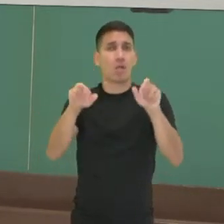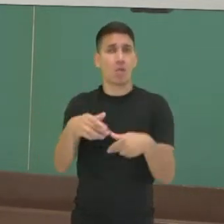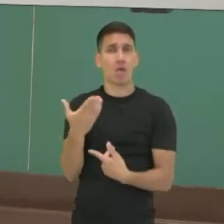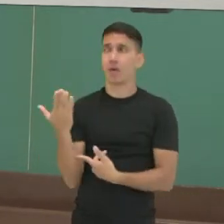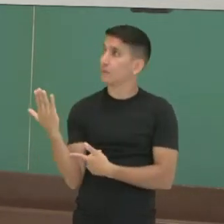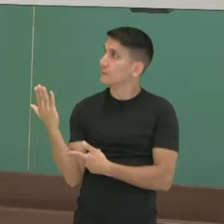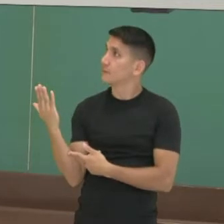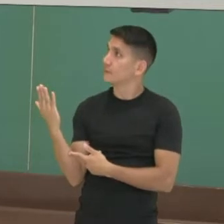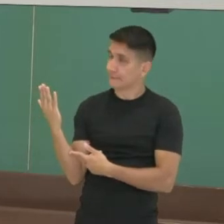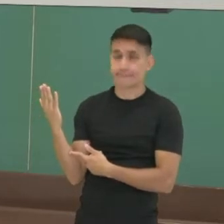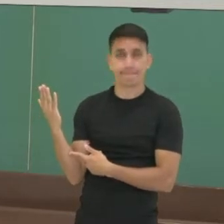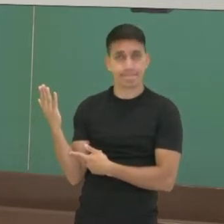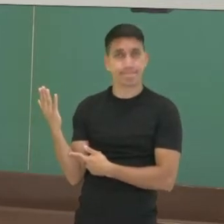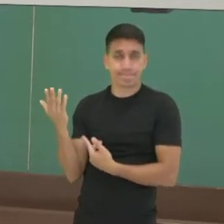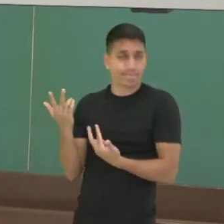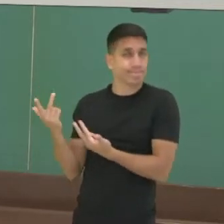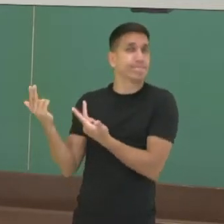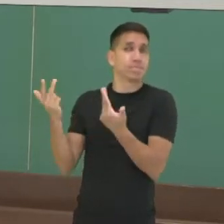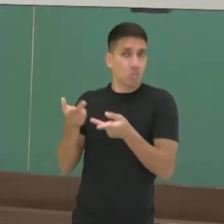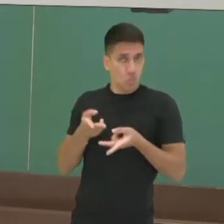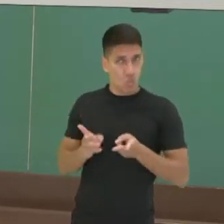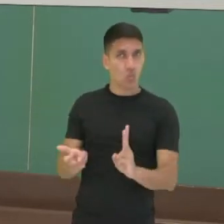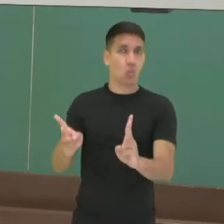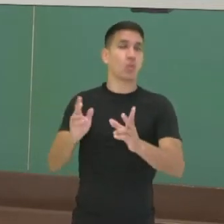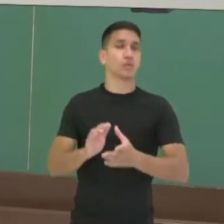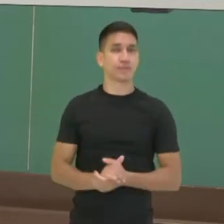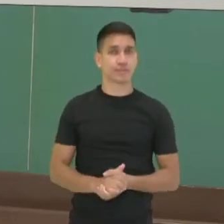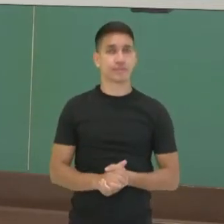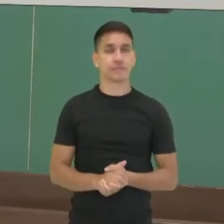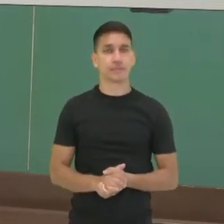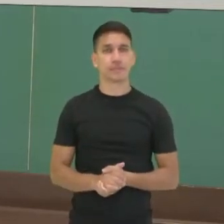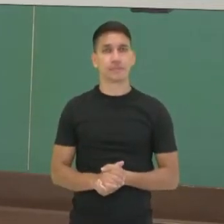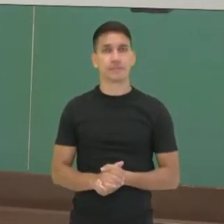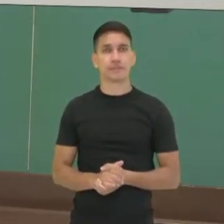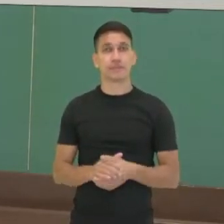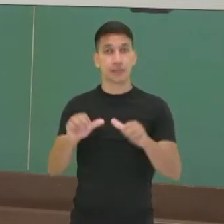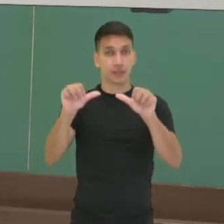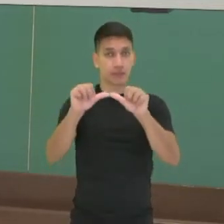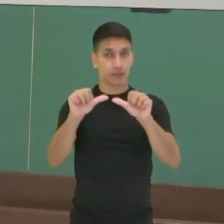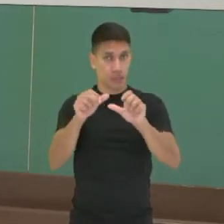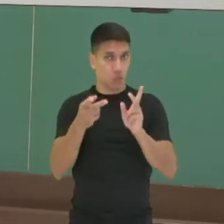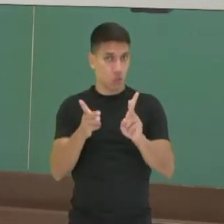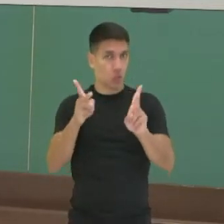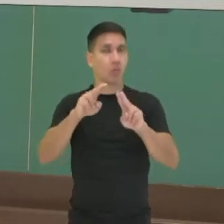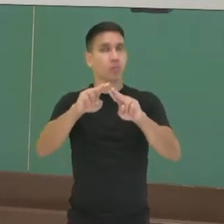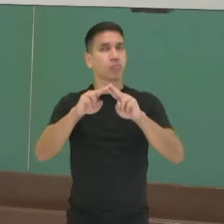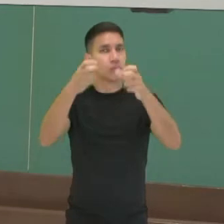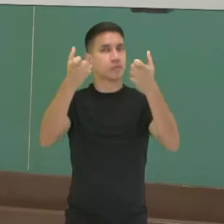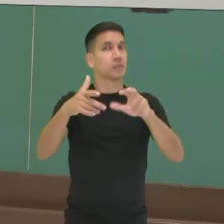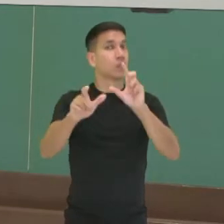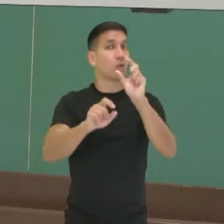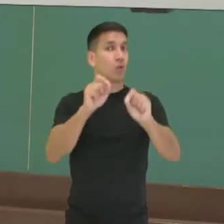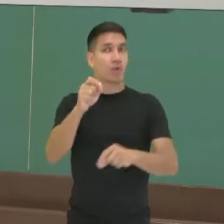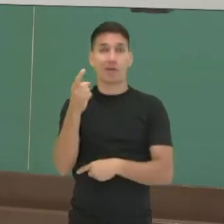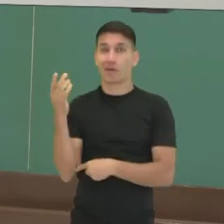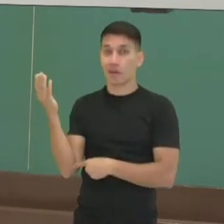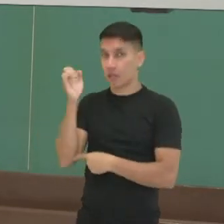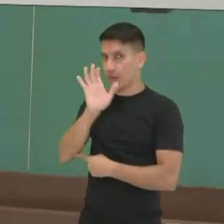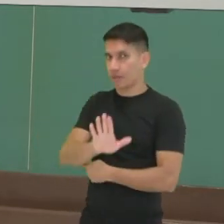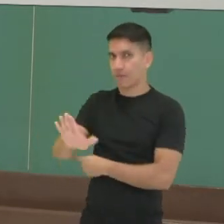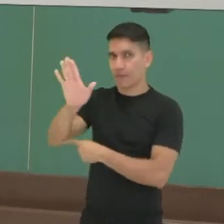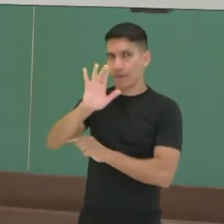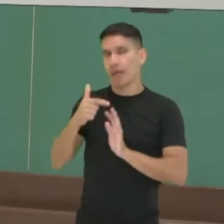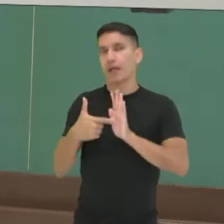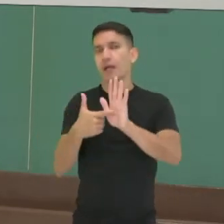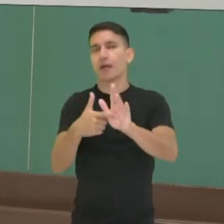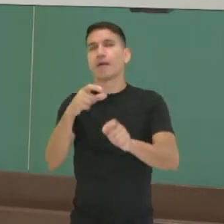em relação ao eixo F, ela também encontra sua simetria. Então a gente pode dizer assim, ó, que essa figura